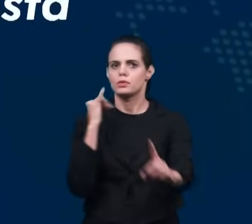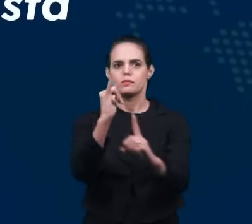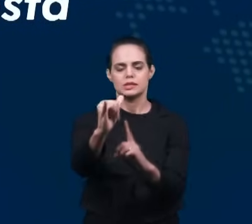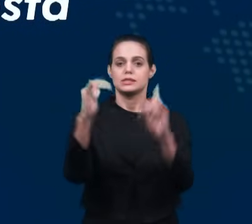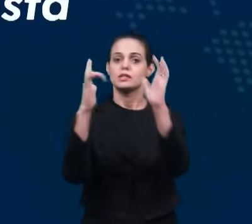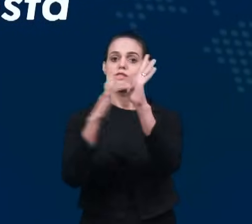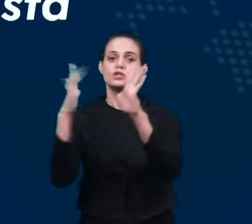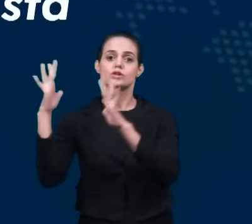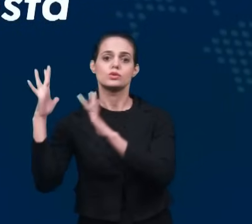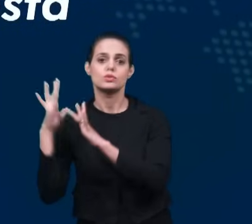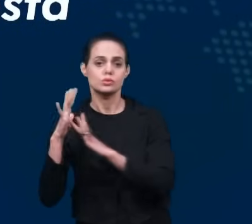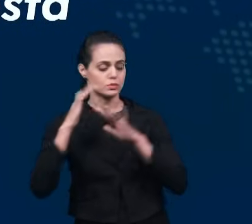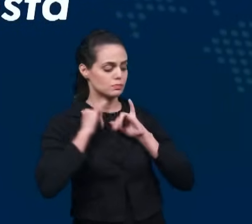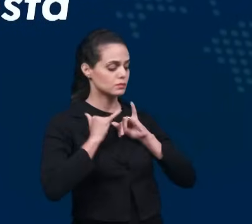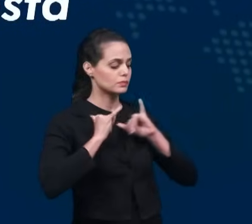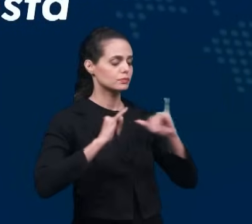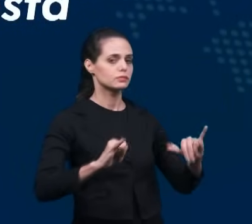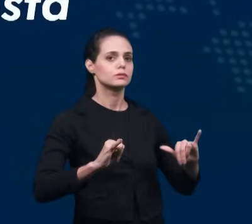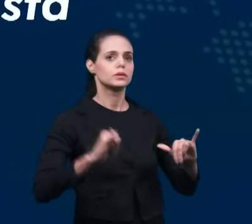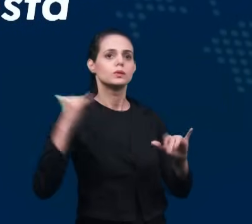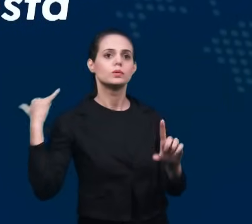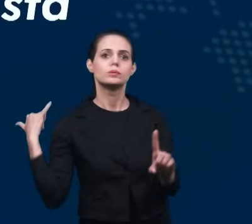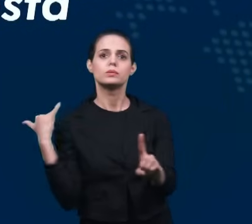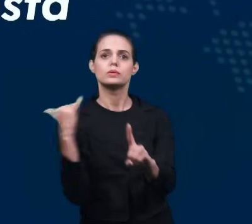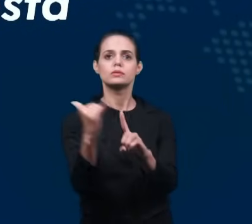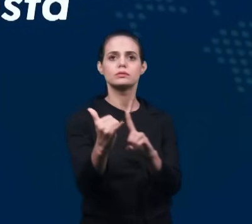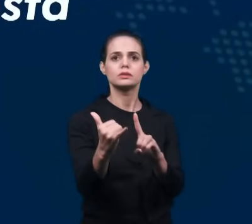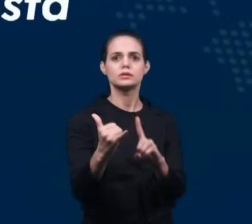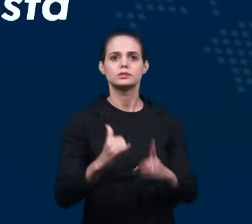Vamos ler? Quando?